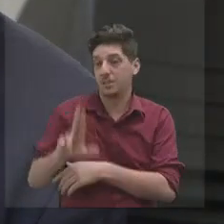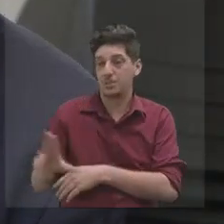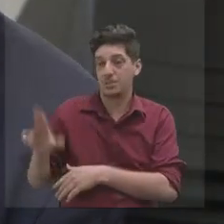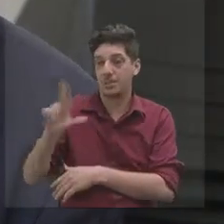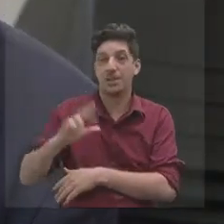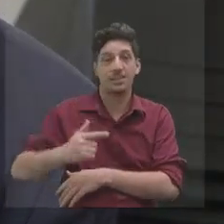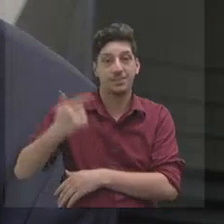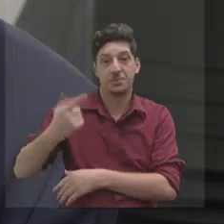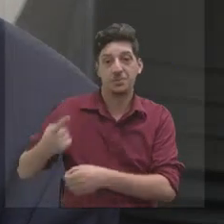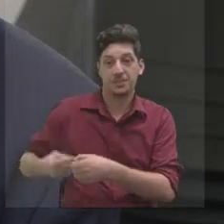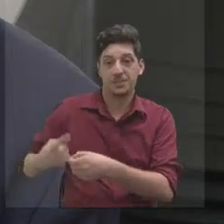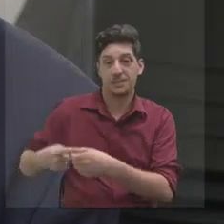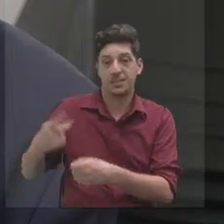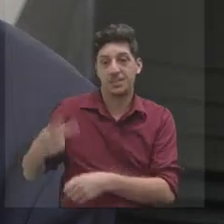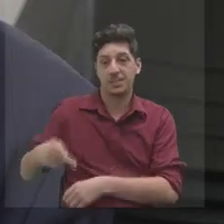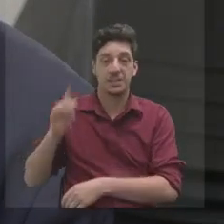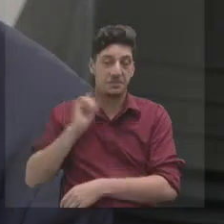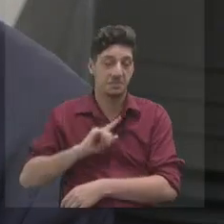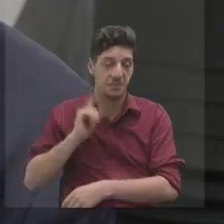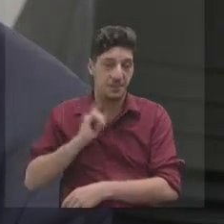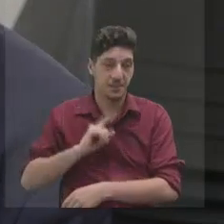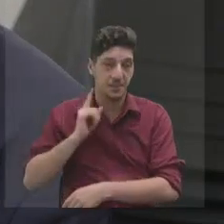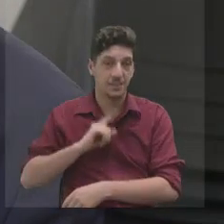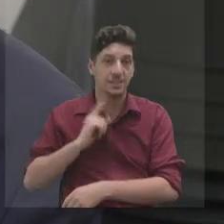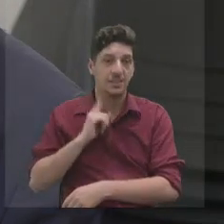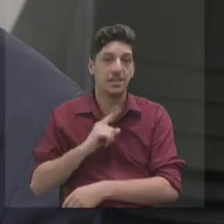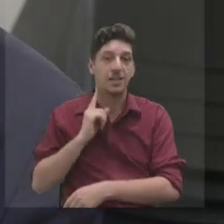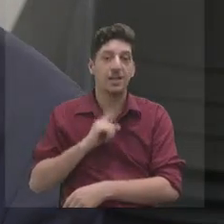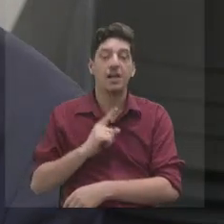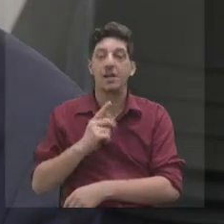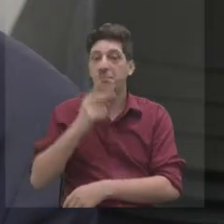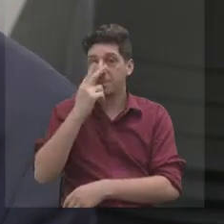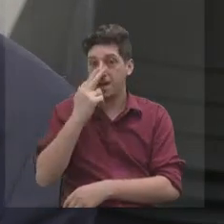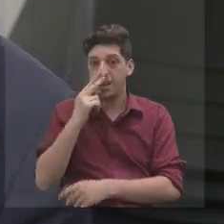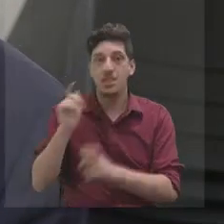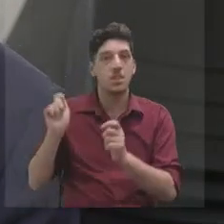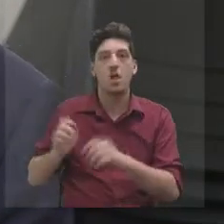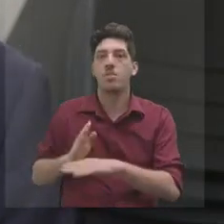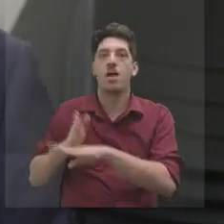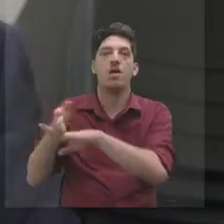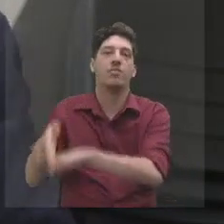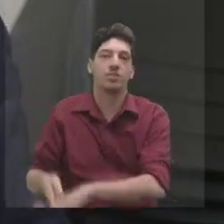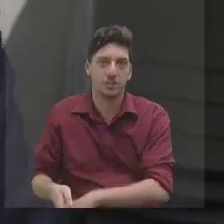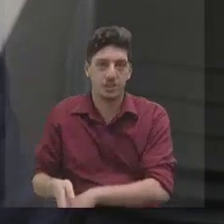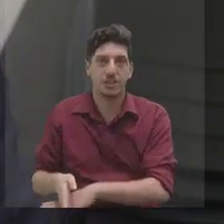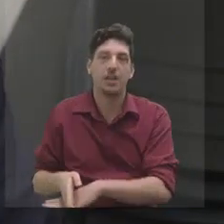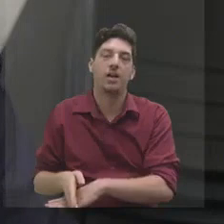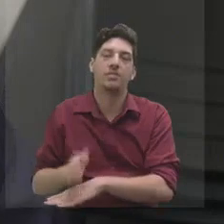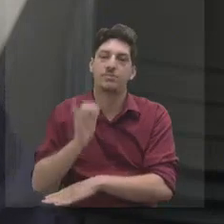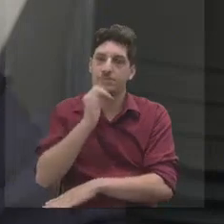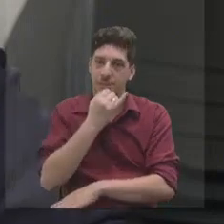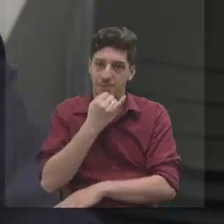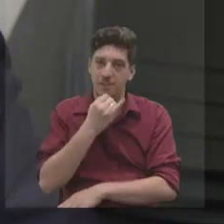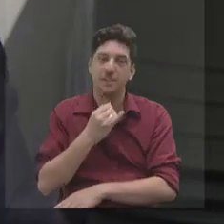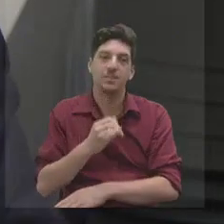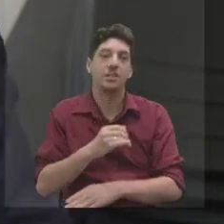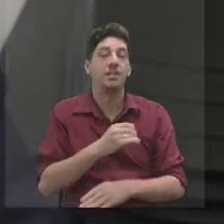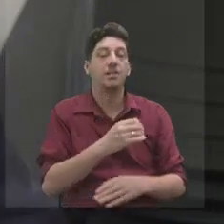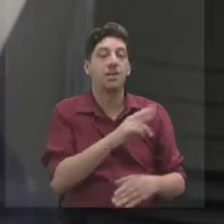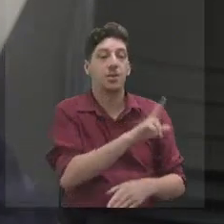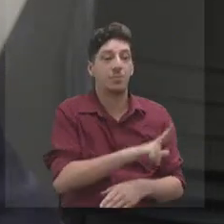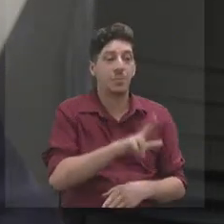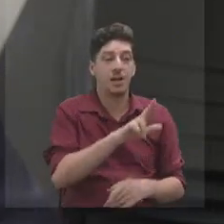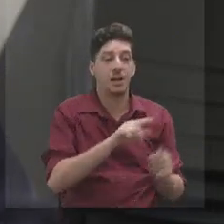do estado estava praticamente intransitável com a ligação com a cidade era achar que a cidade do governador